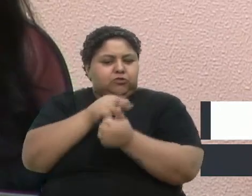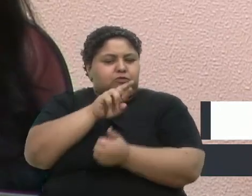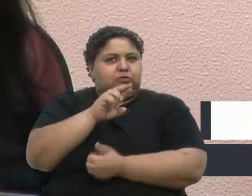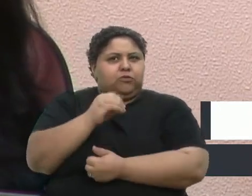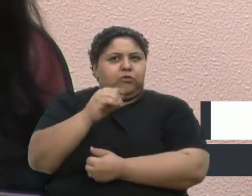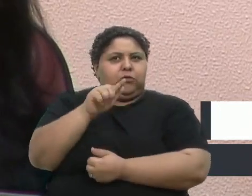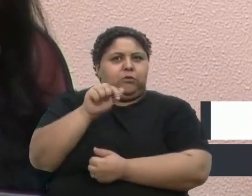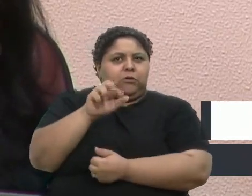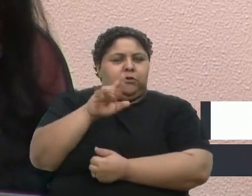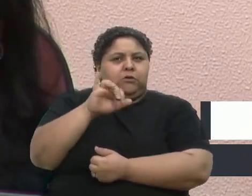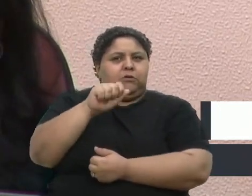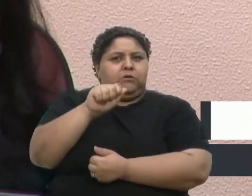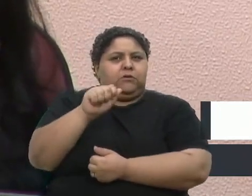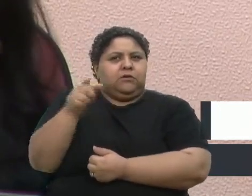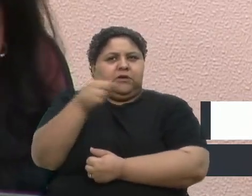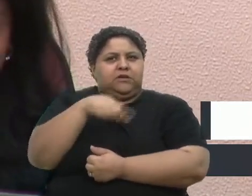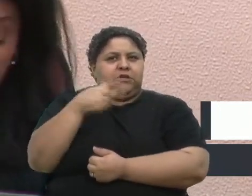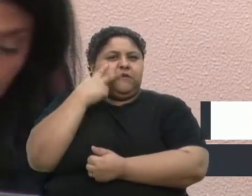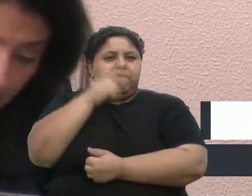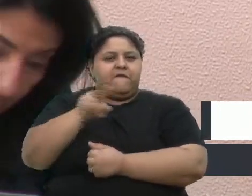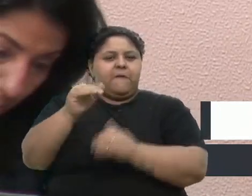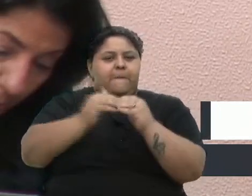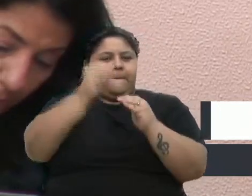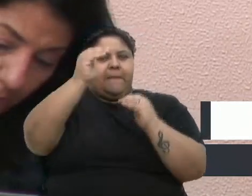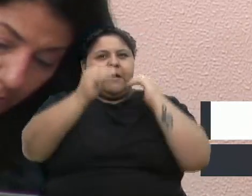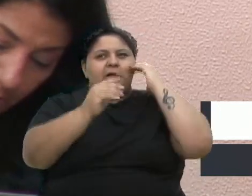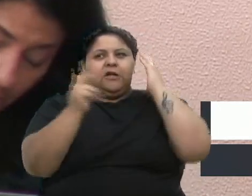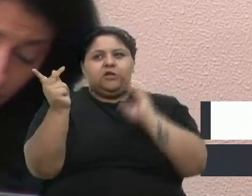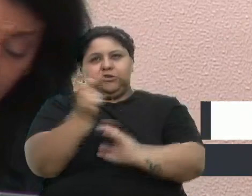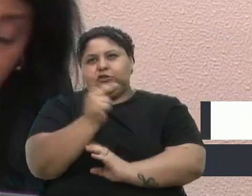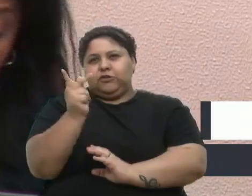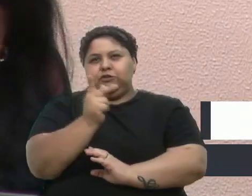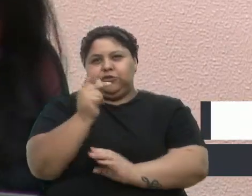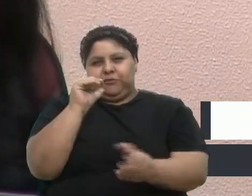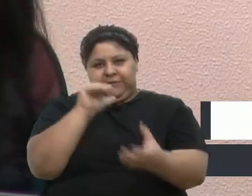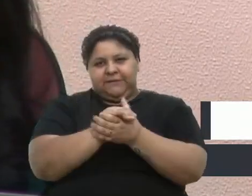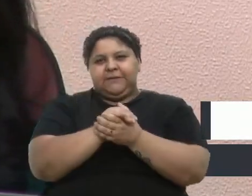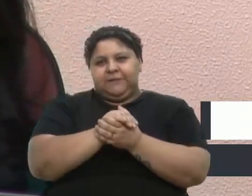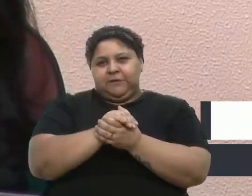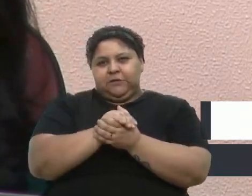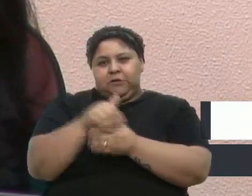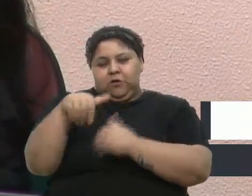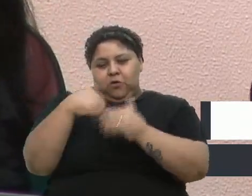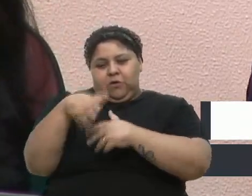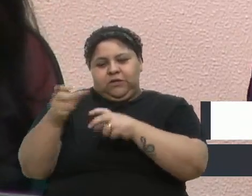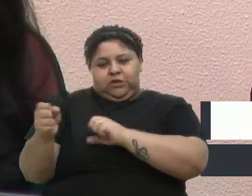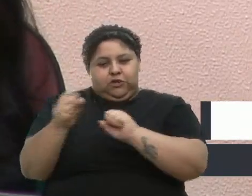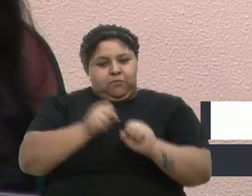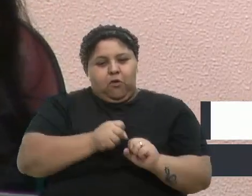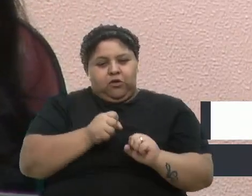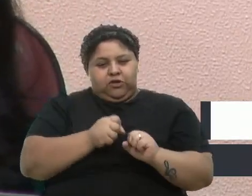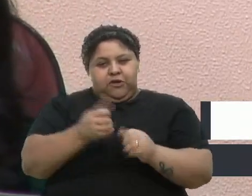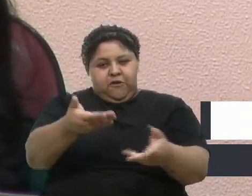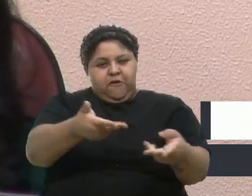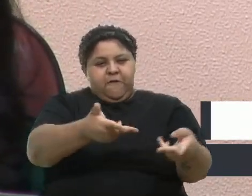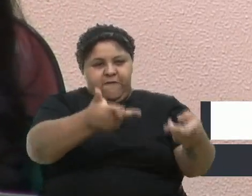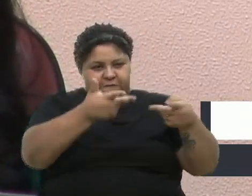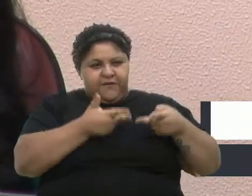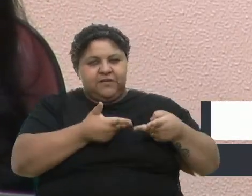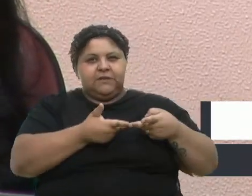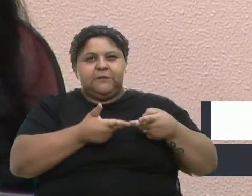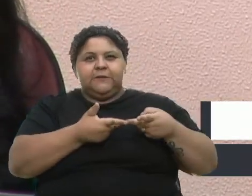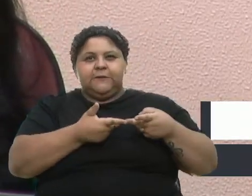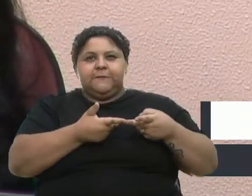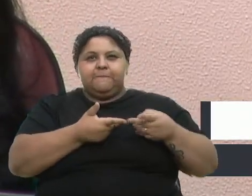porque a gente vê mais lá o Rogério e a Vera no restaurante, quando a gente pode ir lá também para apreciar